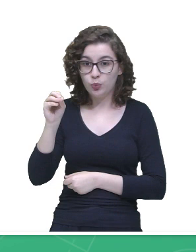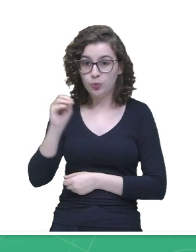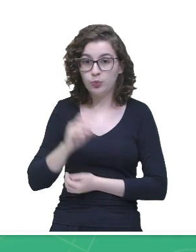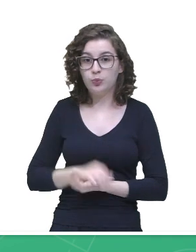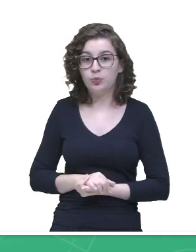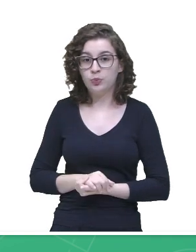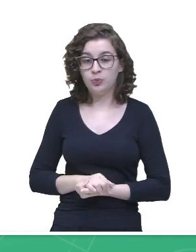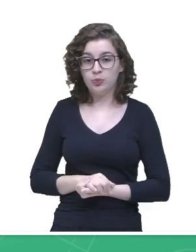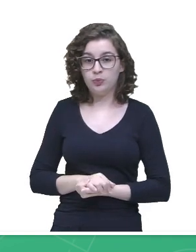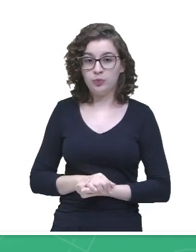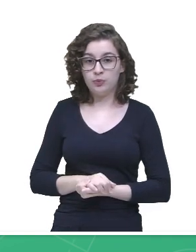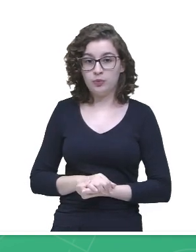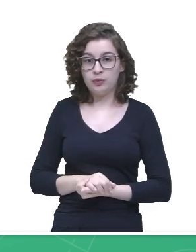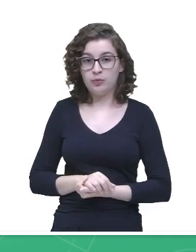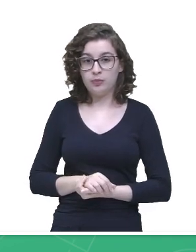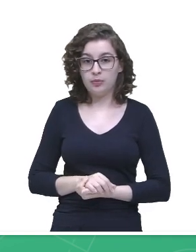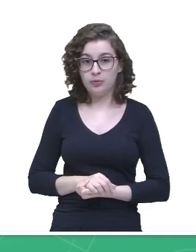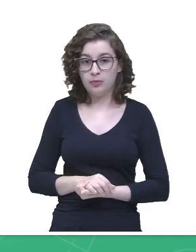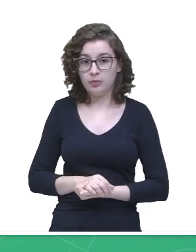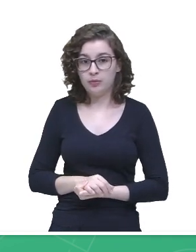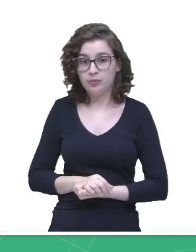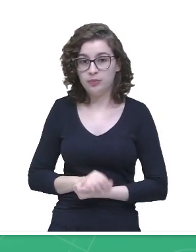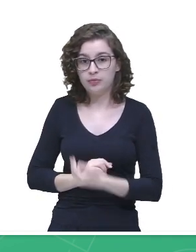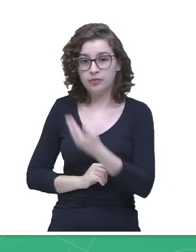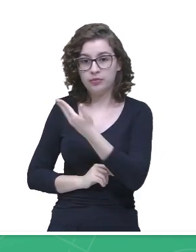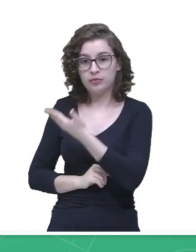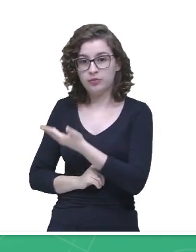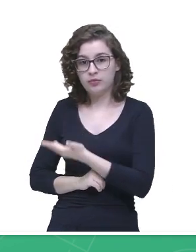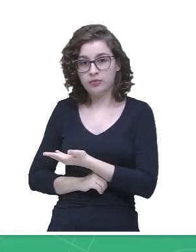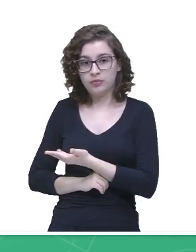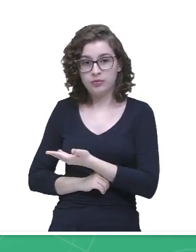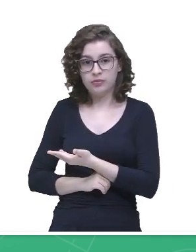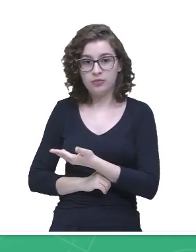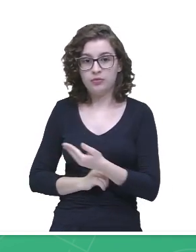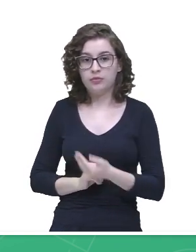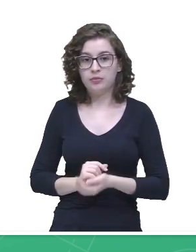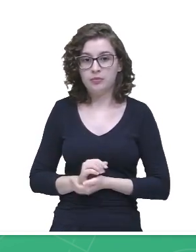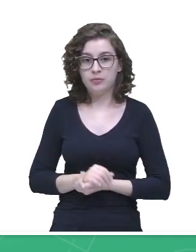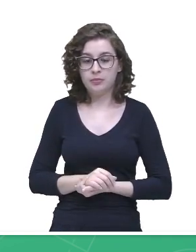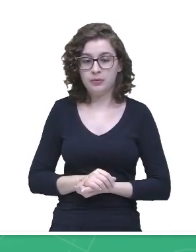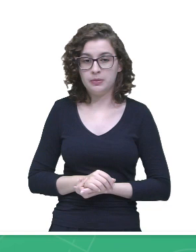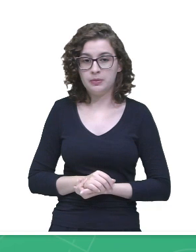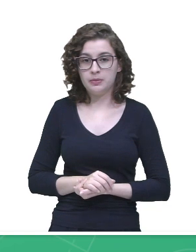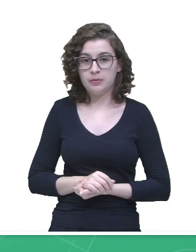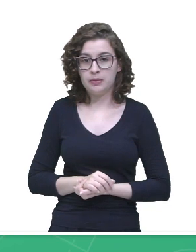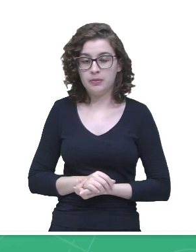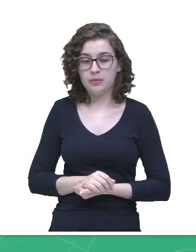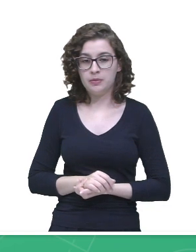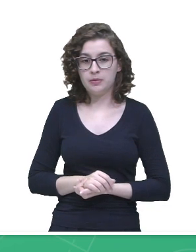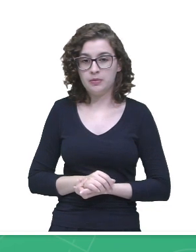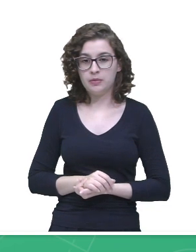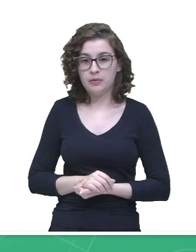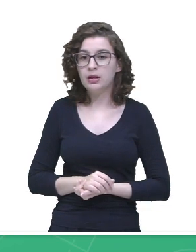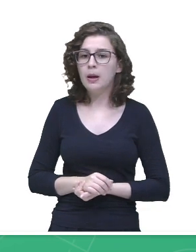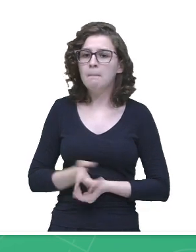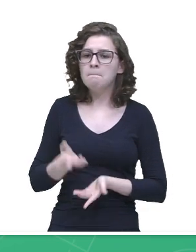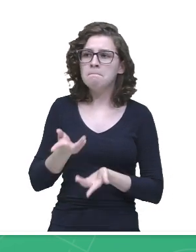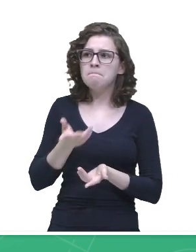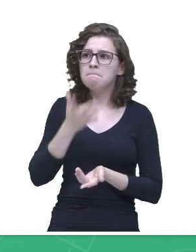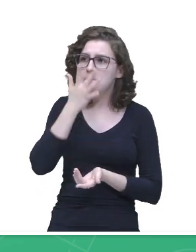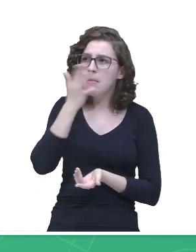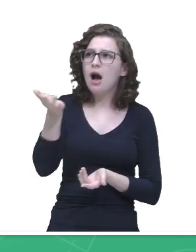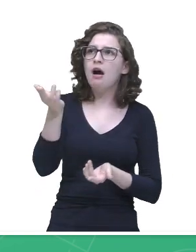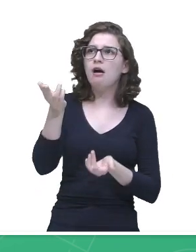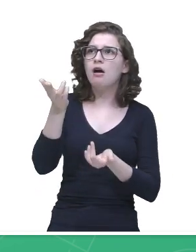hablado, vender, vendido, vivir, vivido, A mesma regra do português é do espanhol nesse